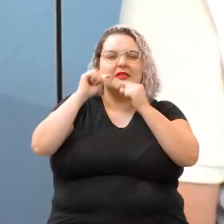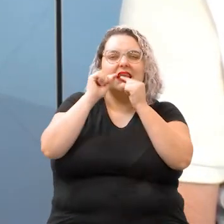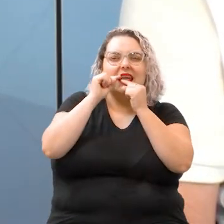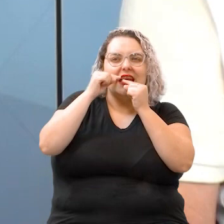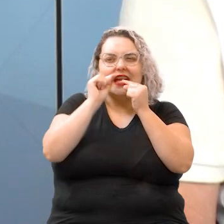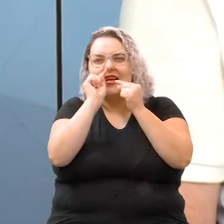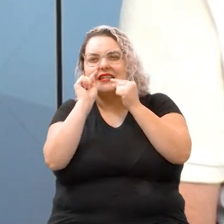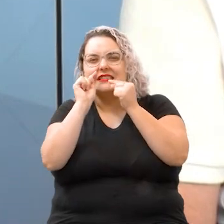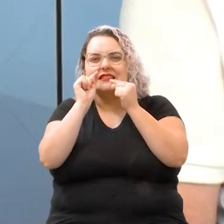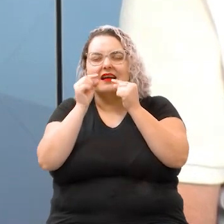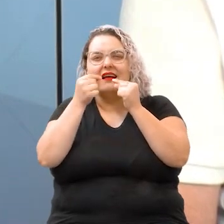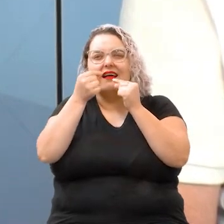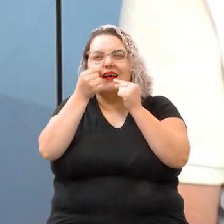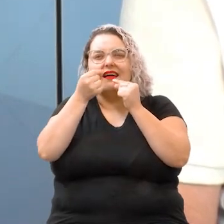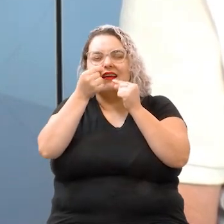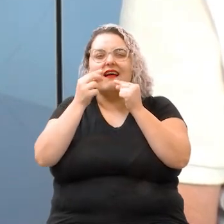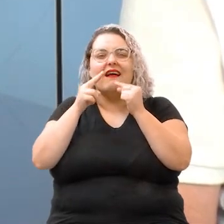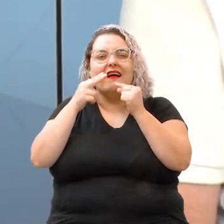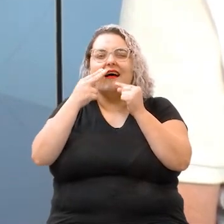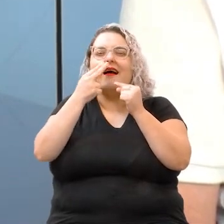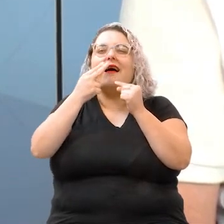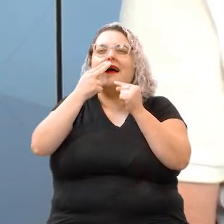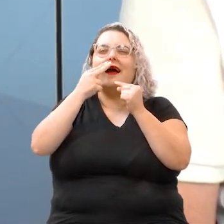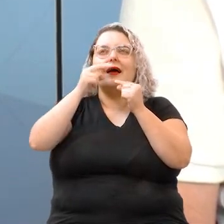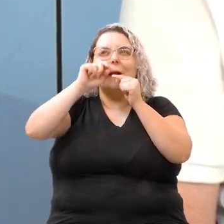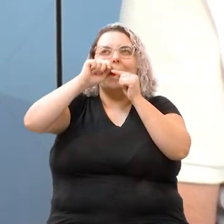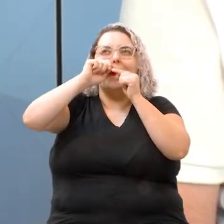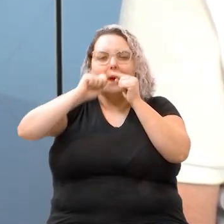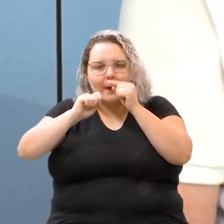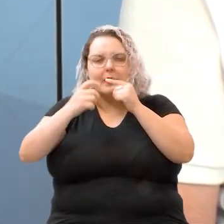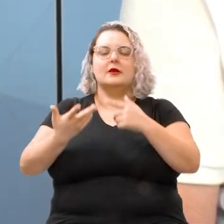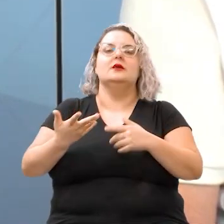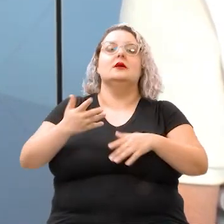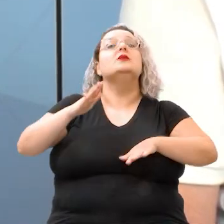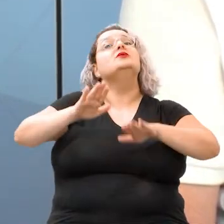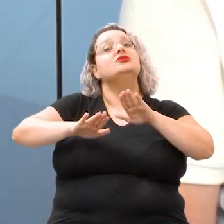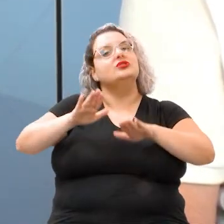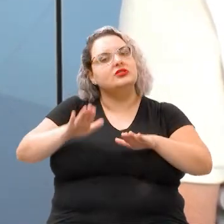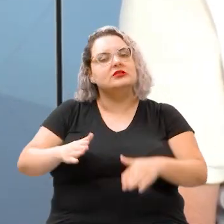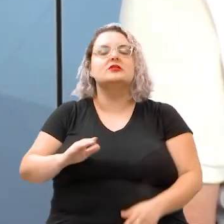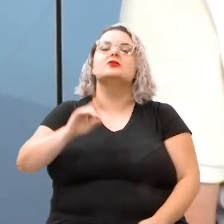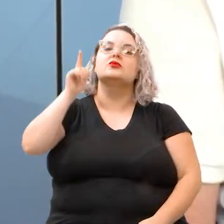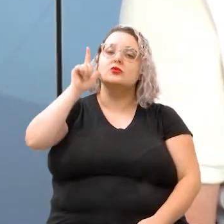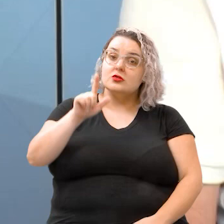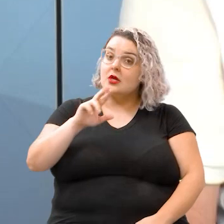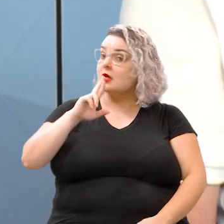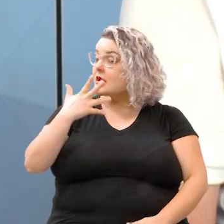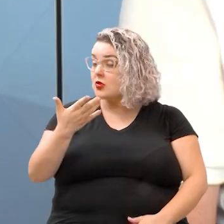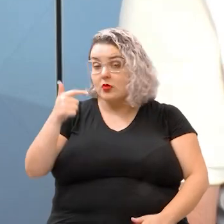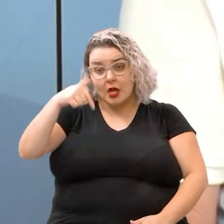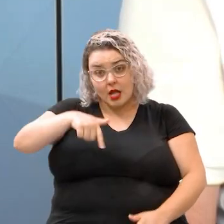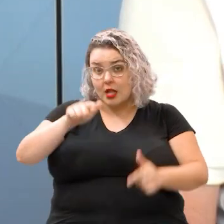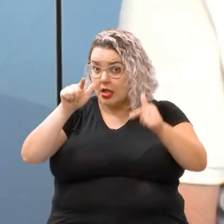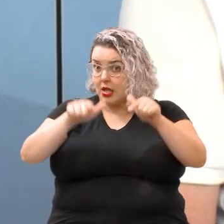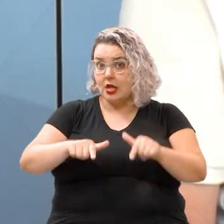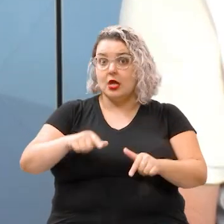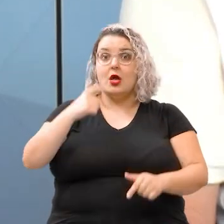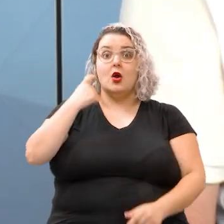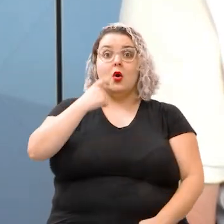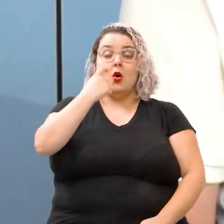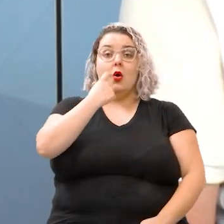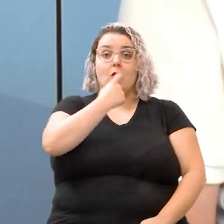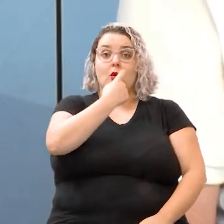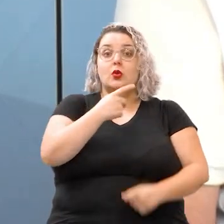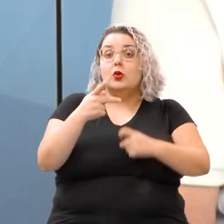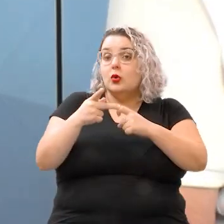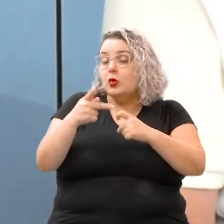do dente, ficou a raiz lá, o dentista do centro de saúde muitas vezes já consegue resolver ali mesmo, a parte da